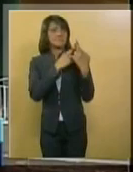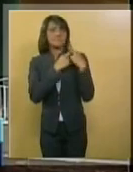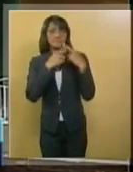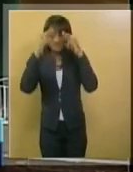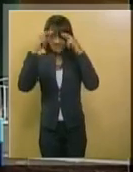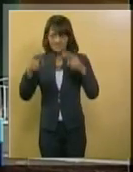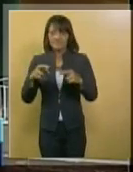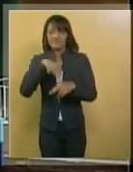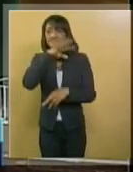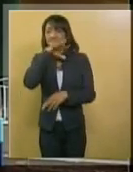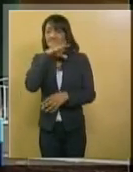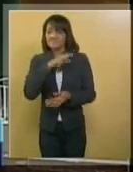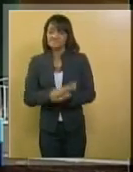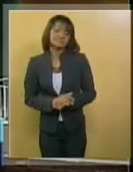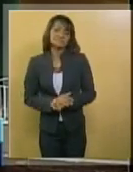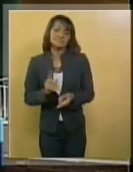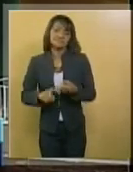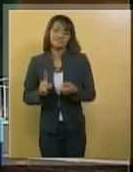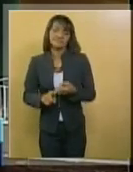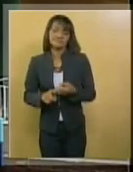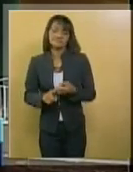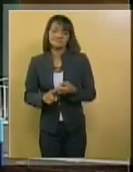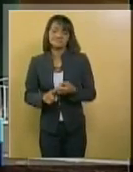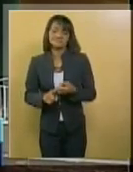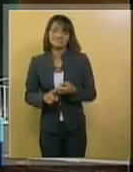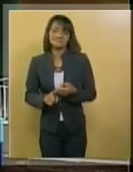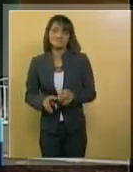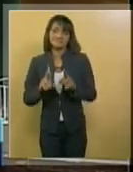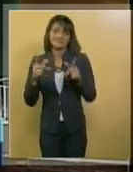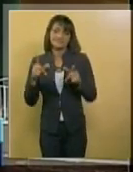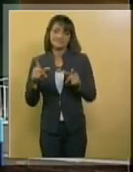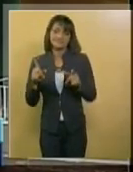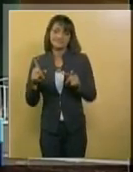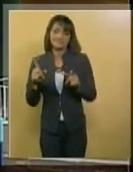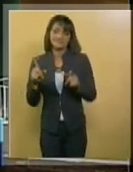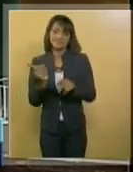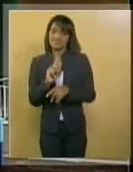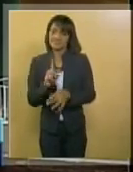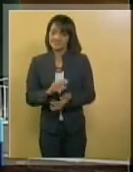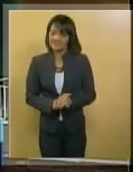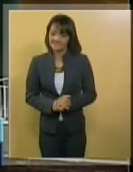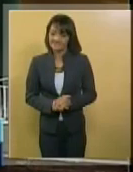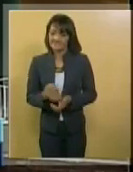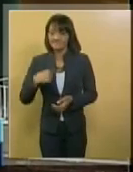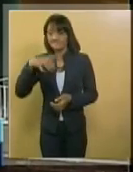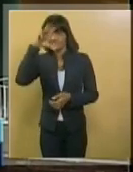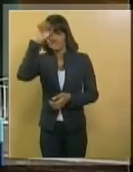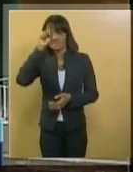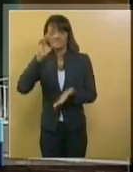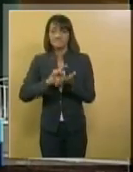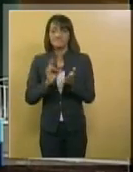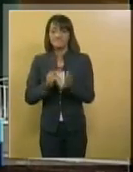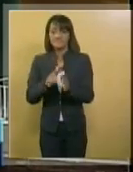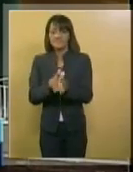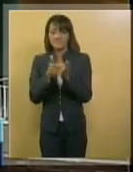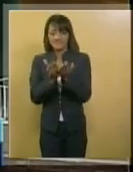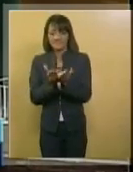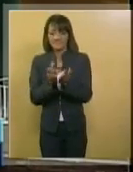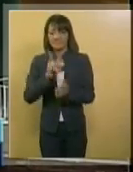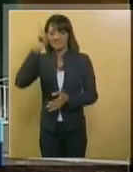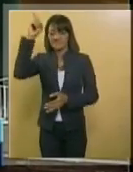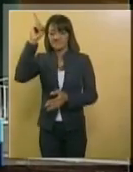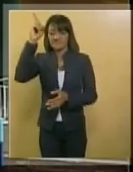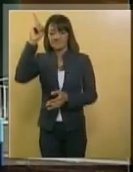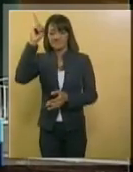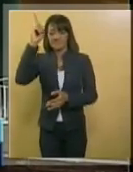animais. Principalmente que eles são em bem mais número que nós. E não o contrário. Eu aprendi na mesma Bíblia que quando Deus criou o homem,